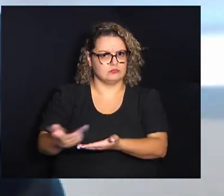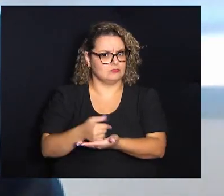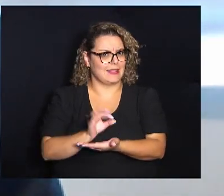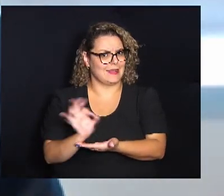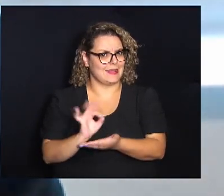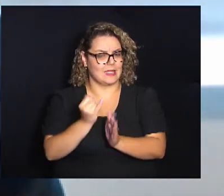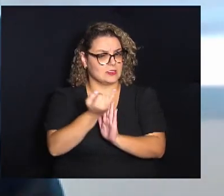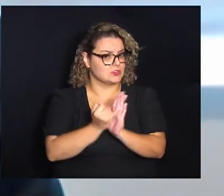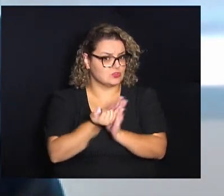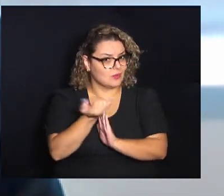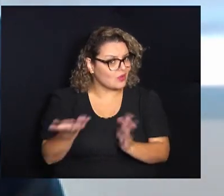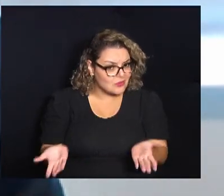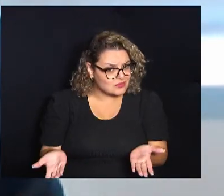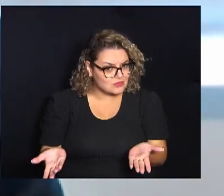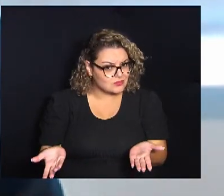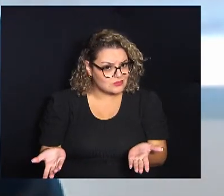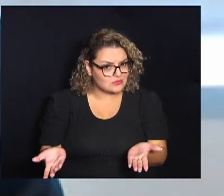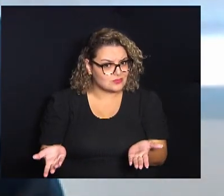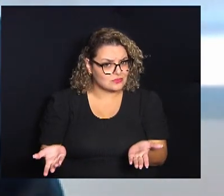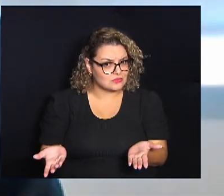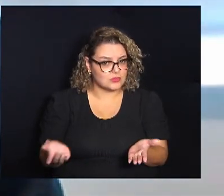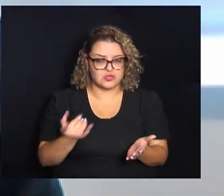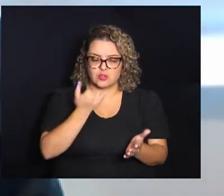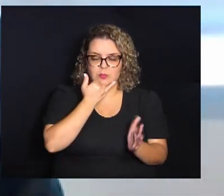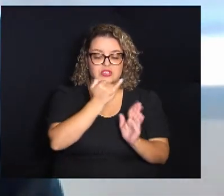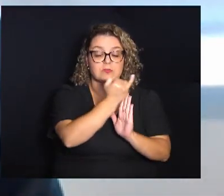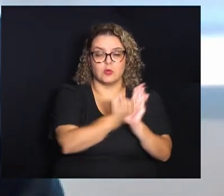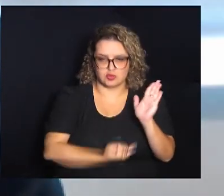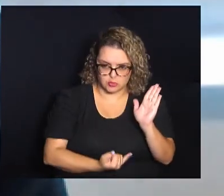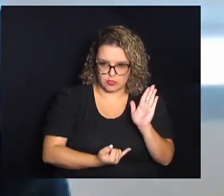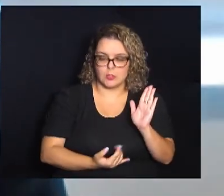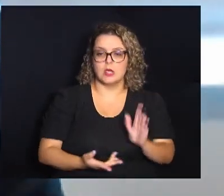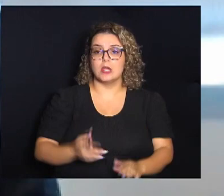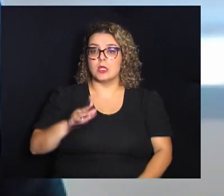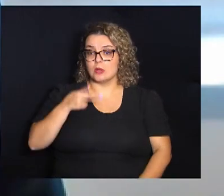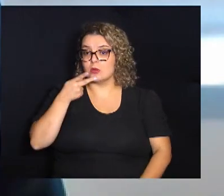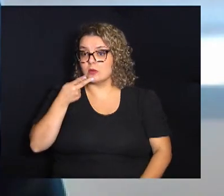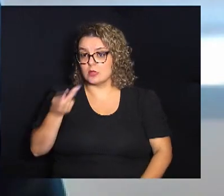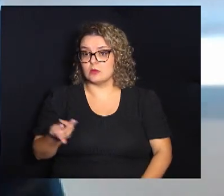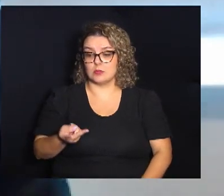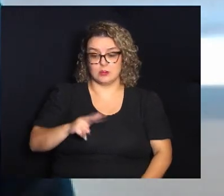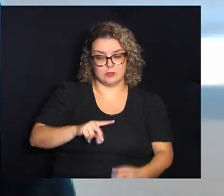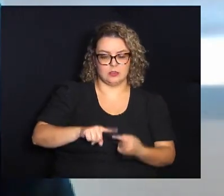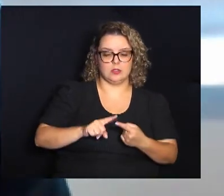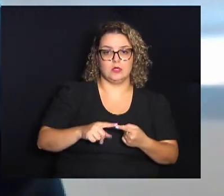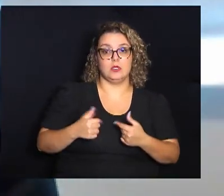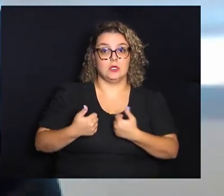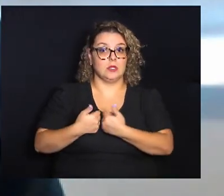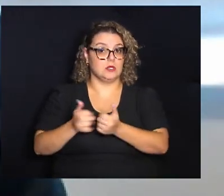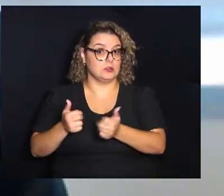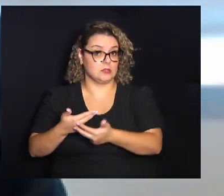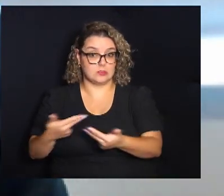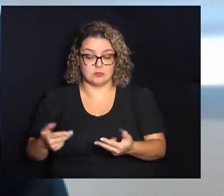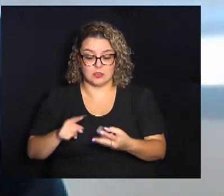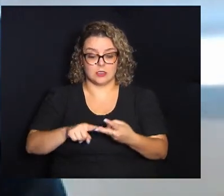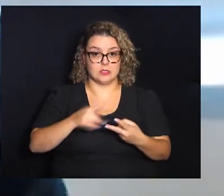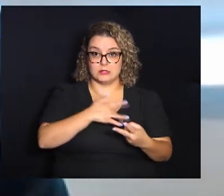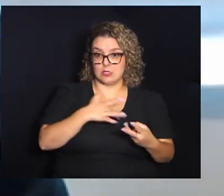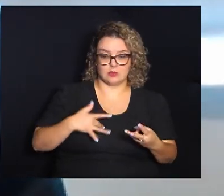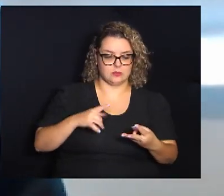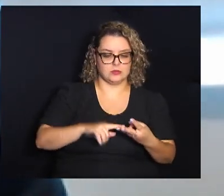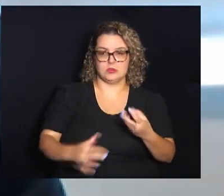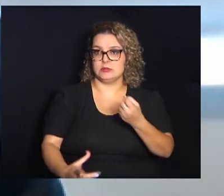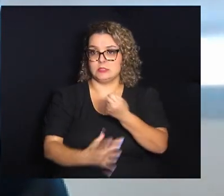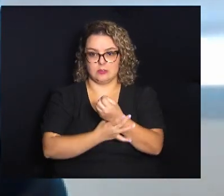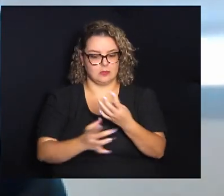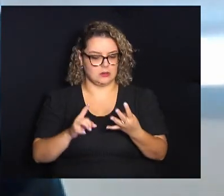imposto. E aí, quando eu estou falando de arrecadação, você fala disso para conversão em transporte, em saúde, em educação, em